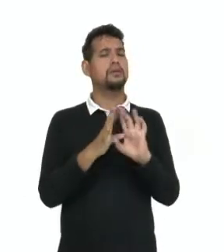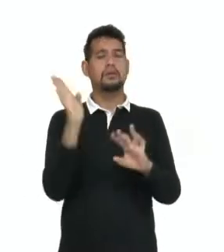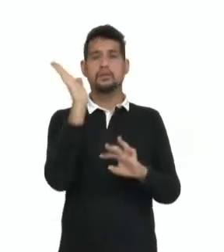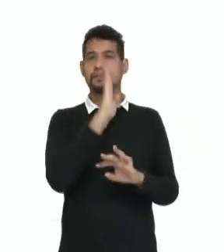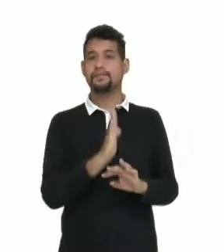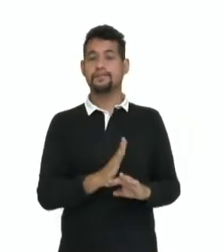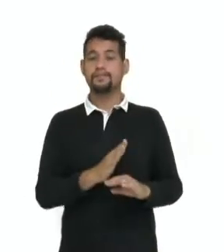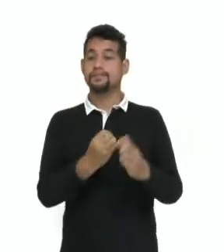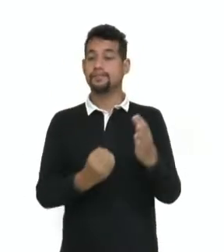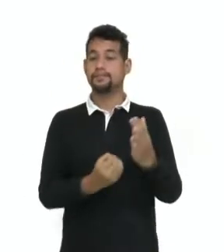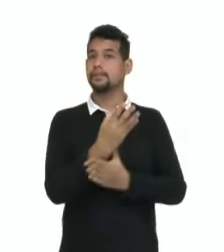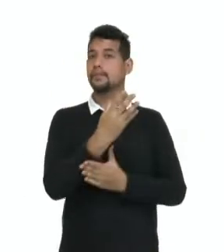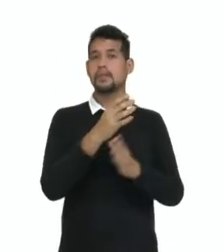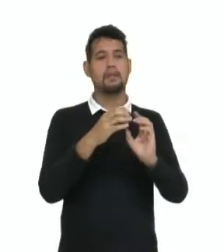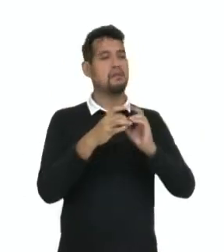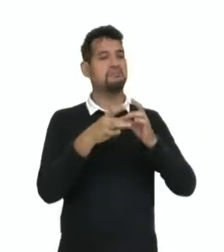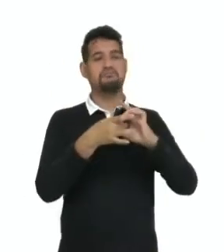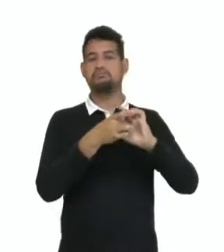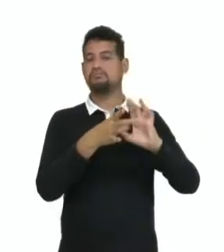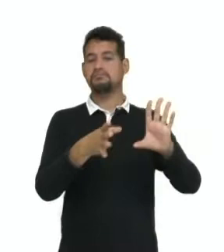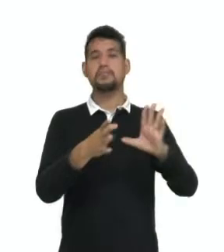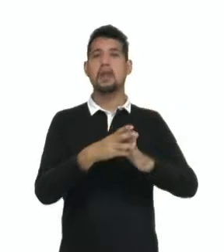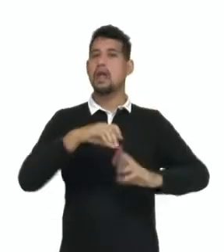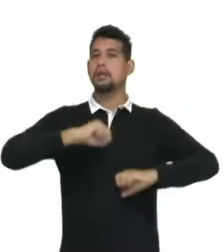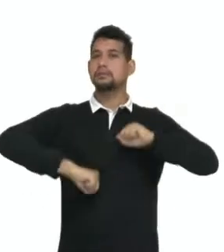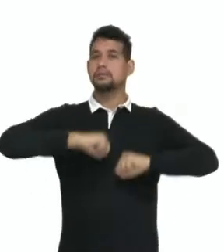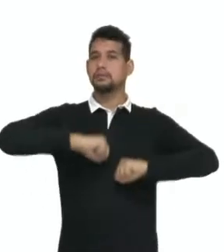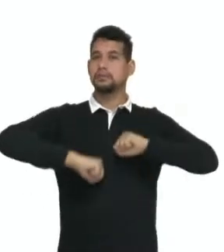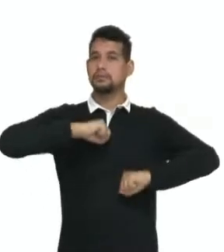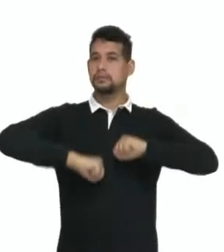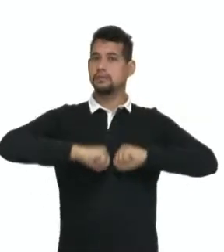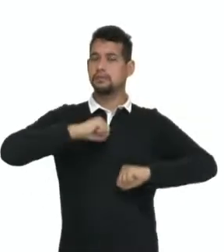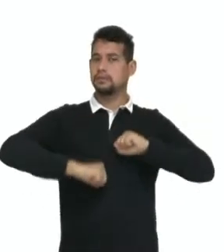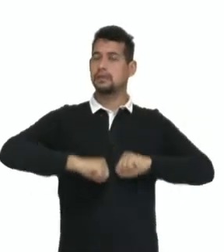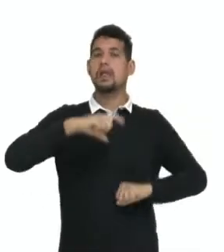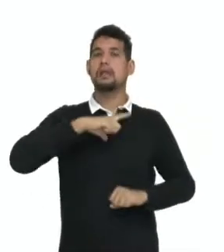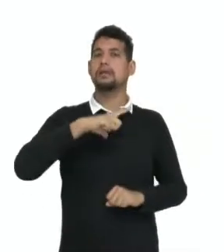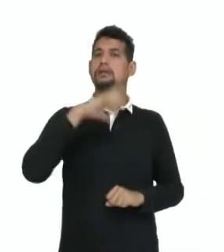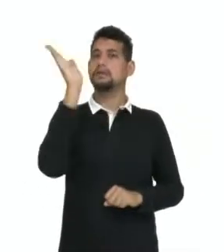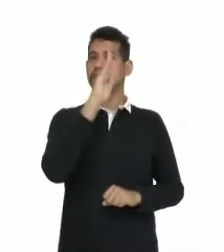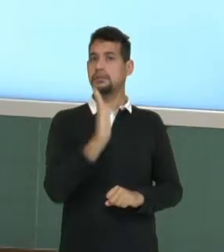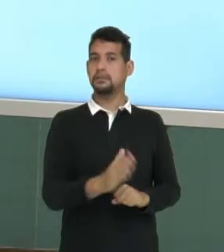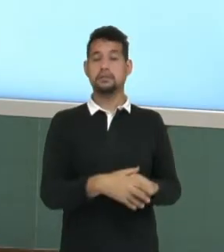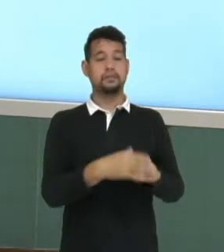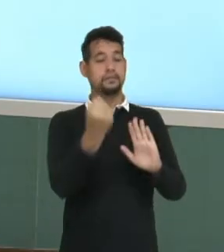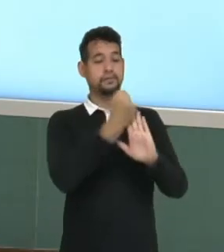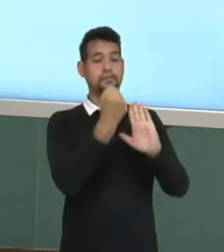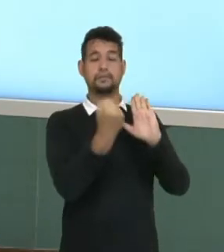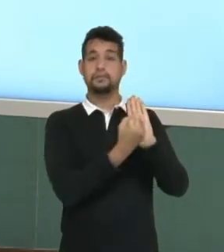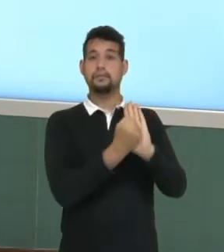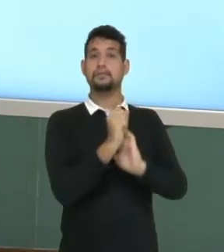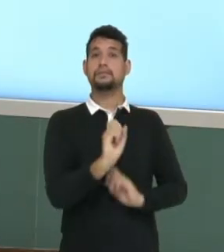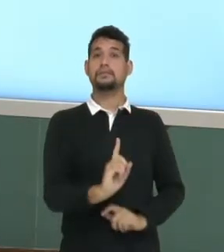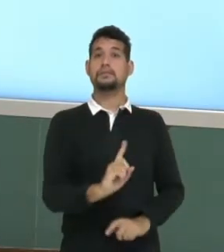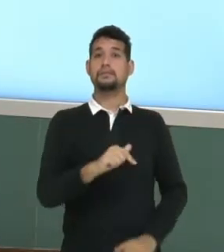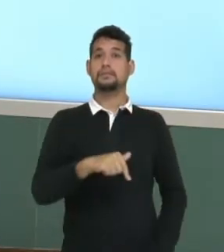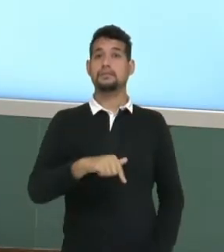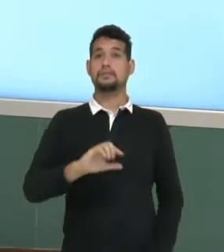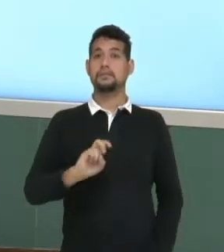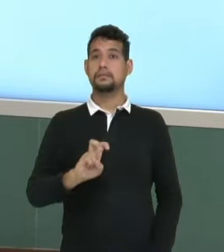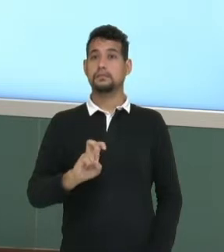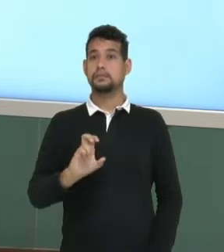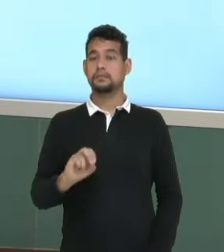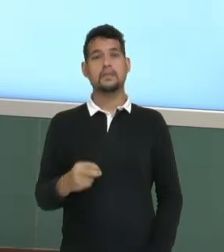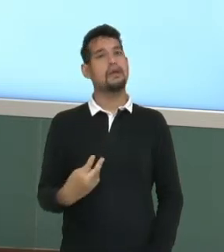desenvolver a indústria, né? Havia no Brasil um alvará de 1750 que